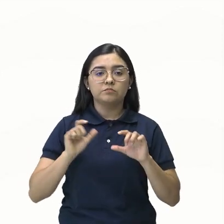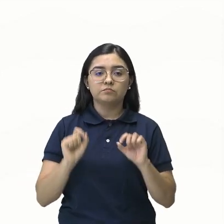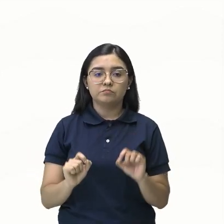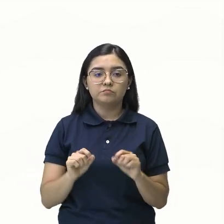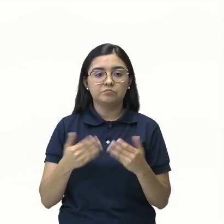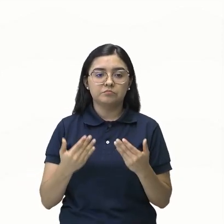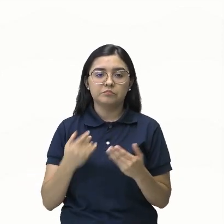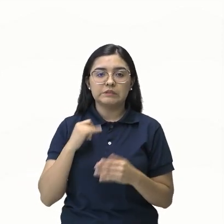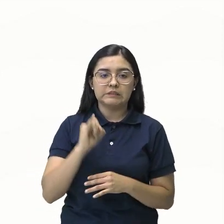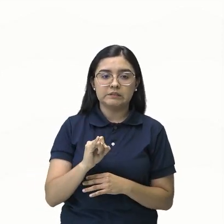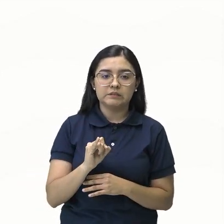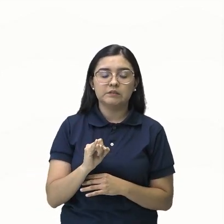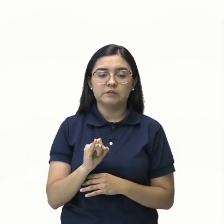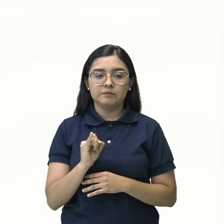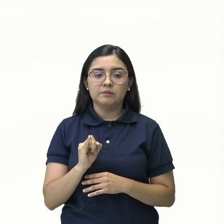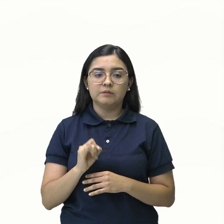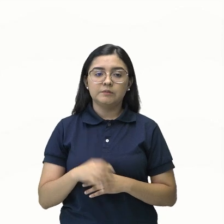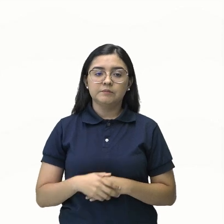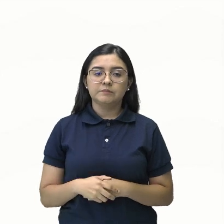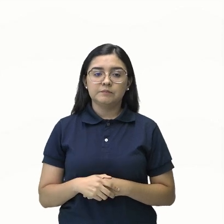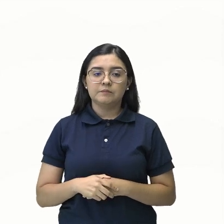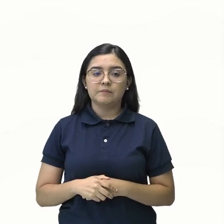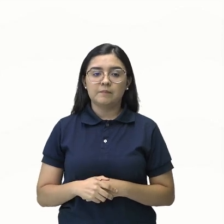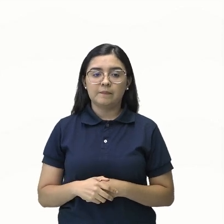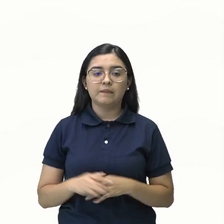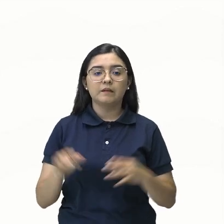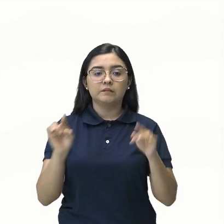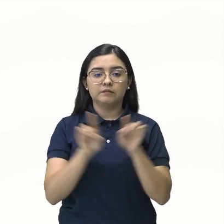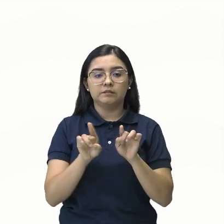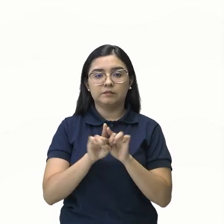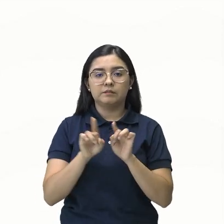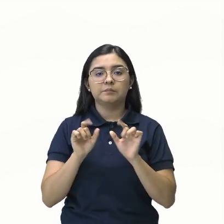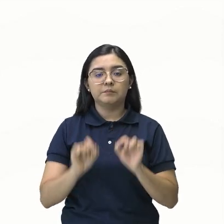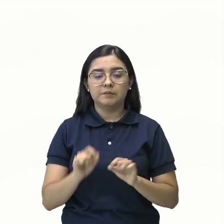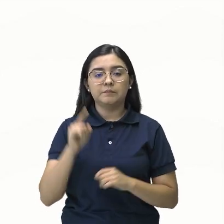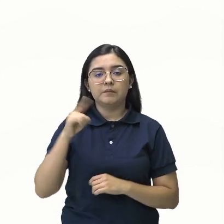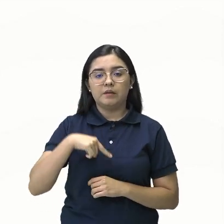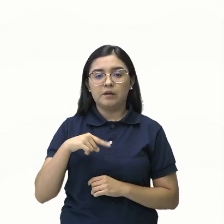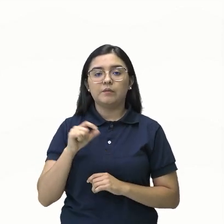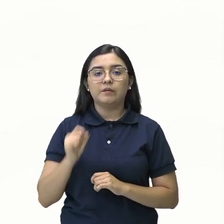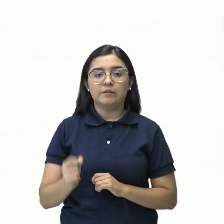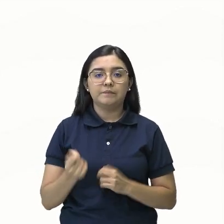seja, aqui também será